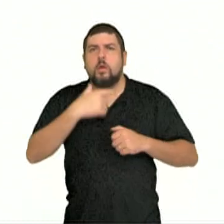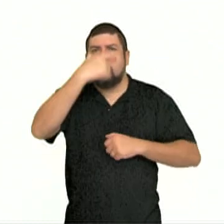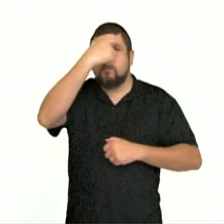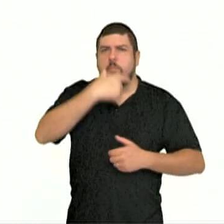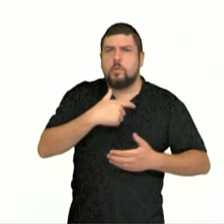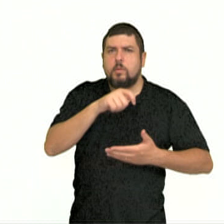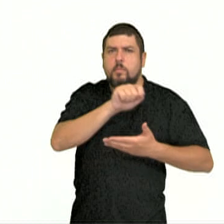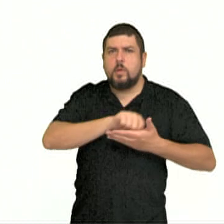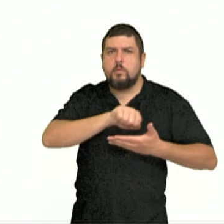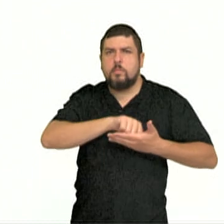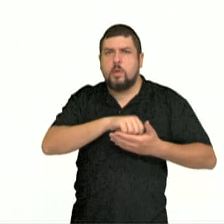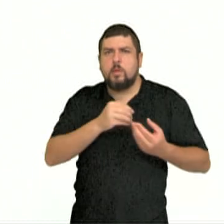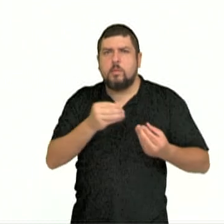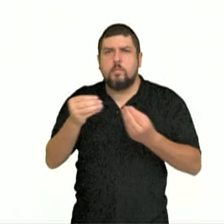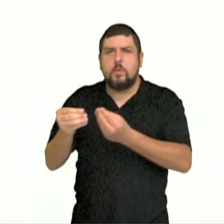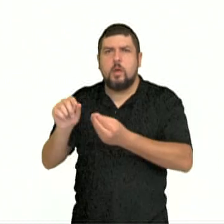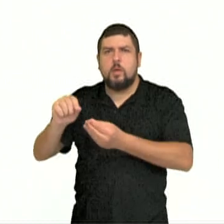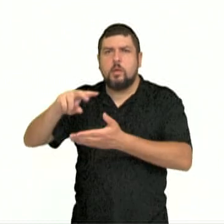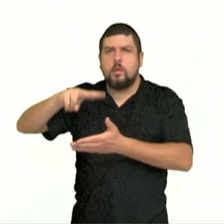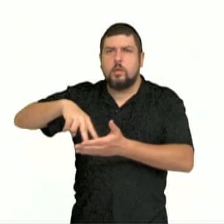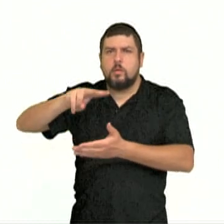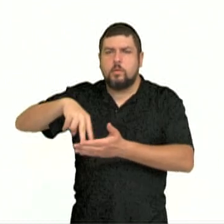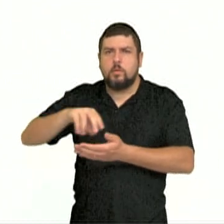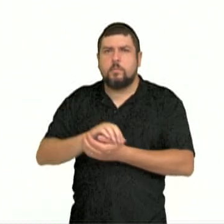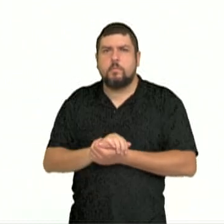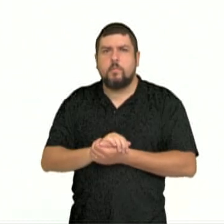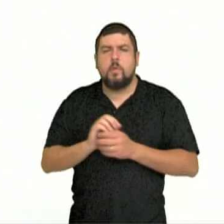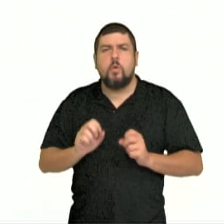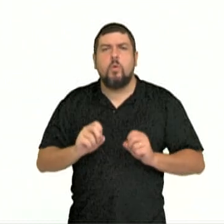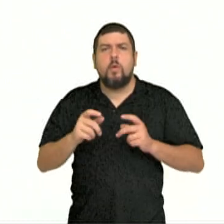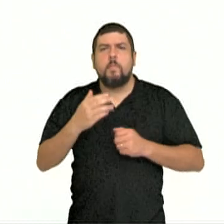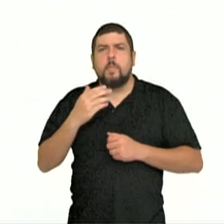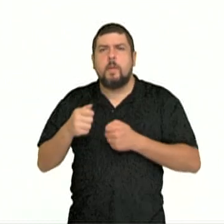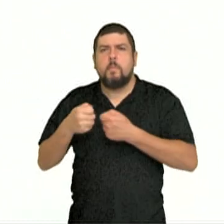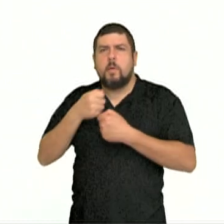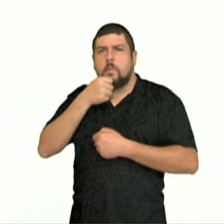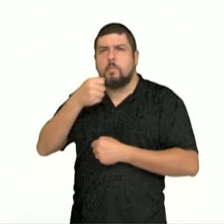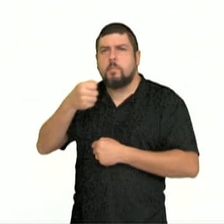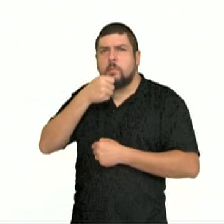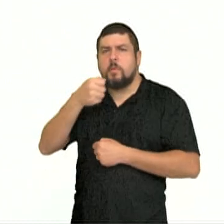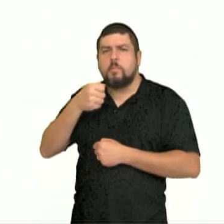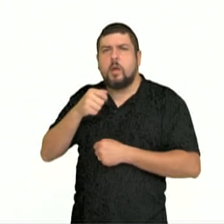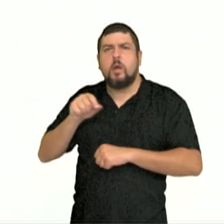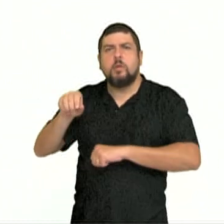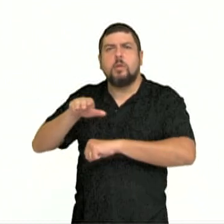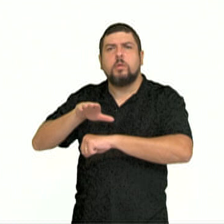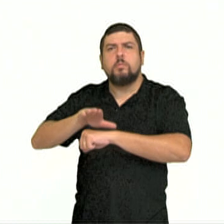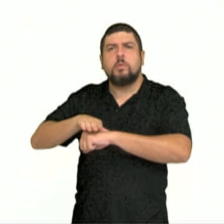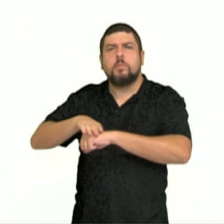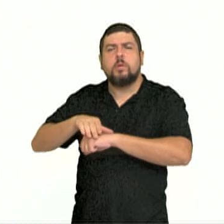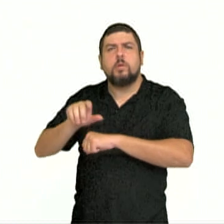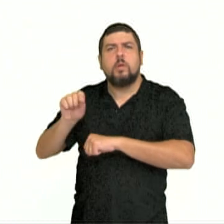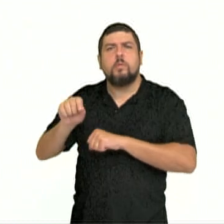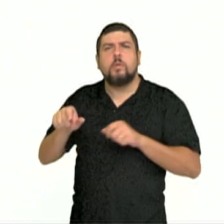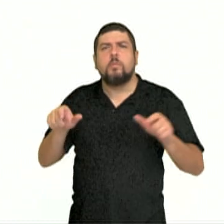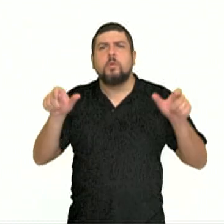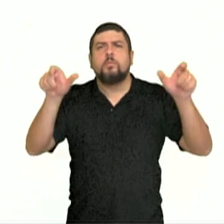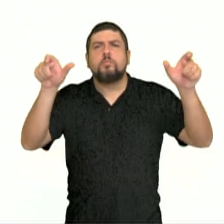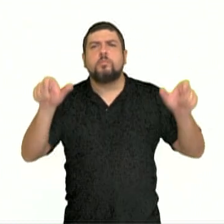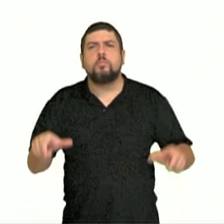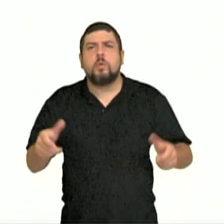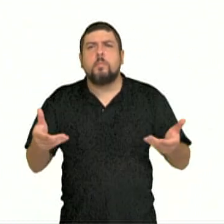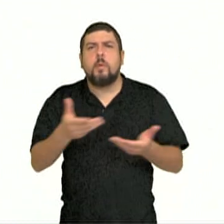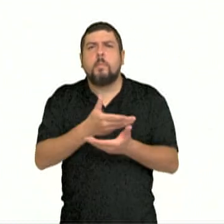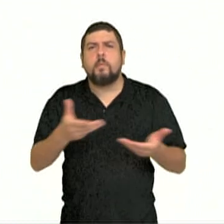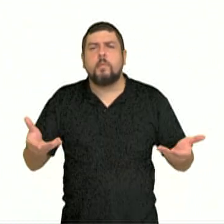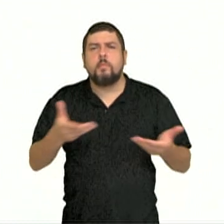né? Quem é o interlocutor da entrevista? Quem que está conversando ali na entrevista? Então, nós